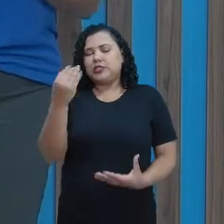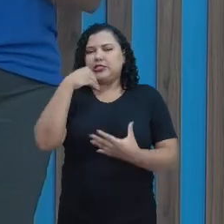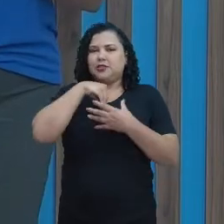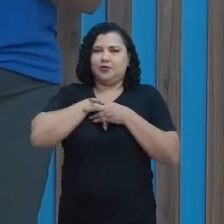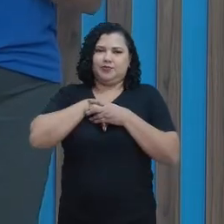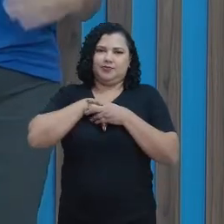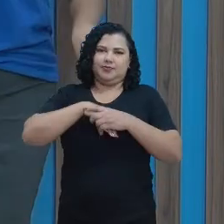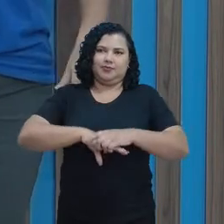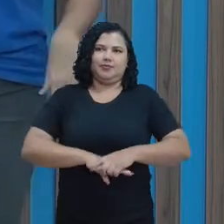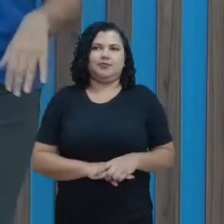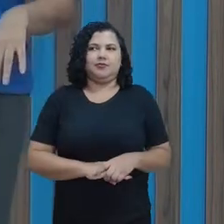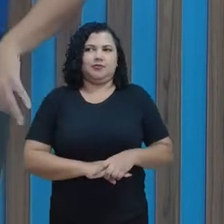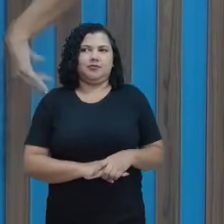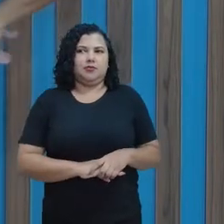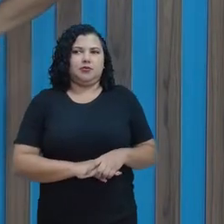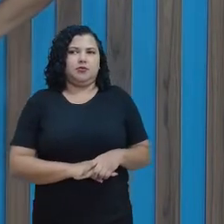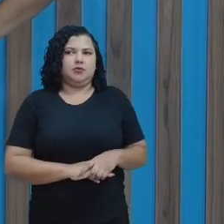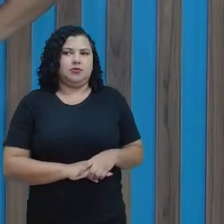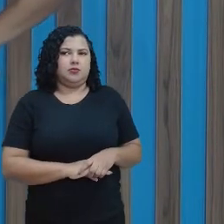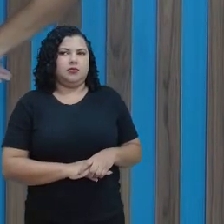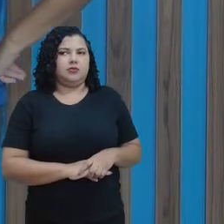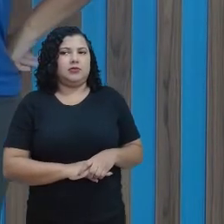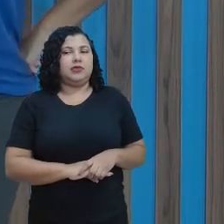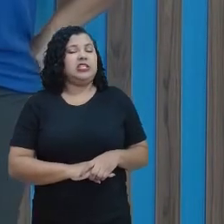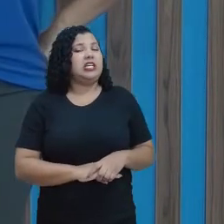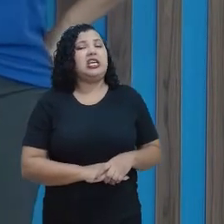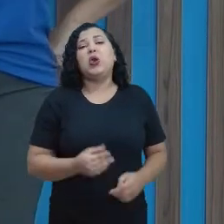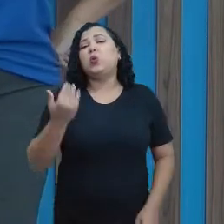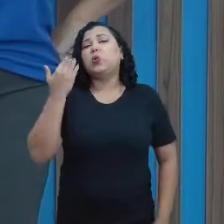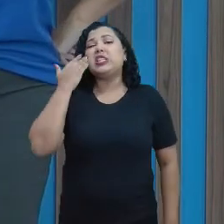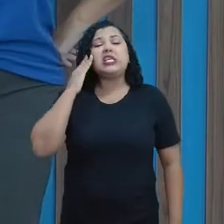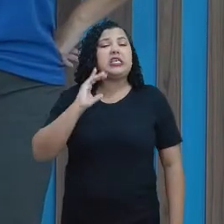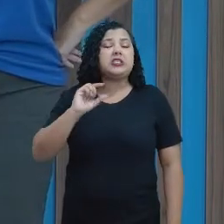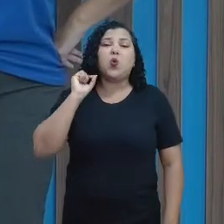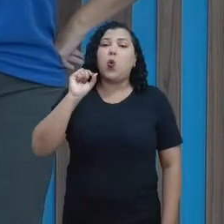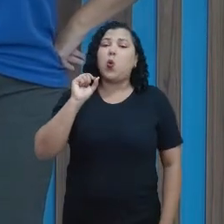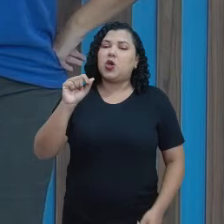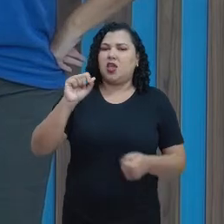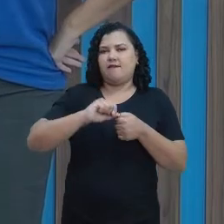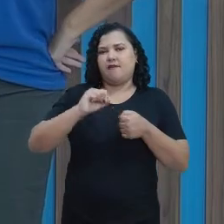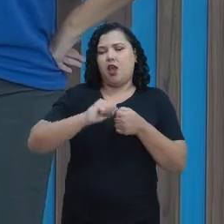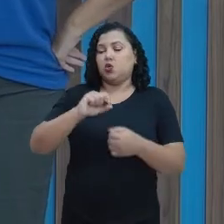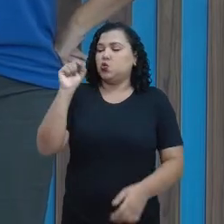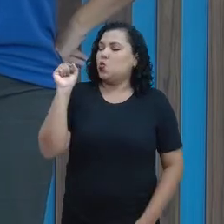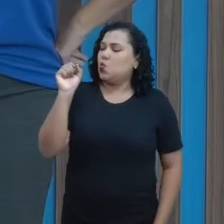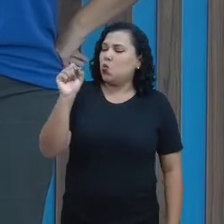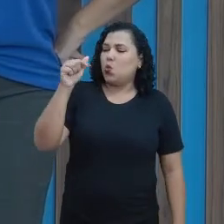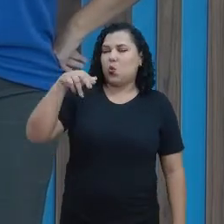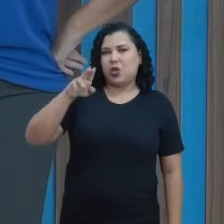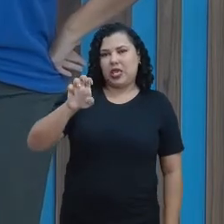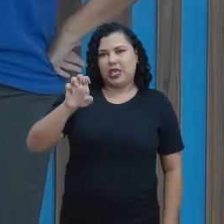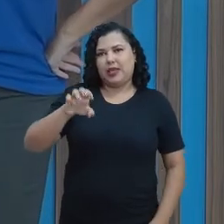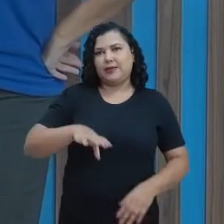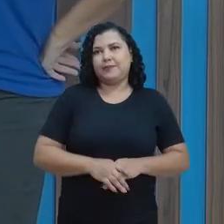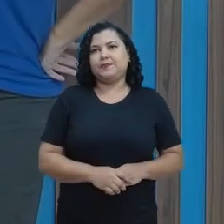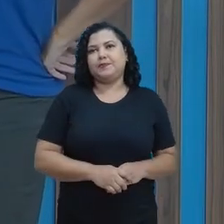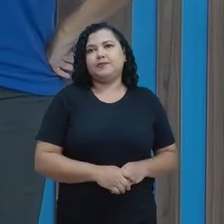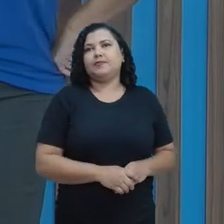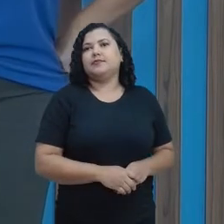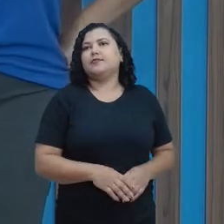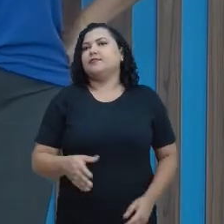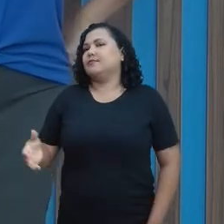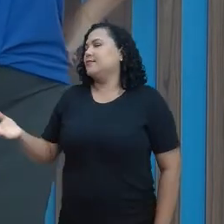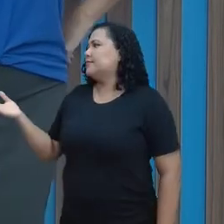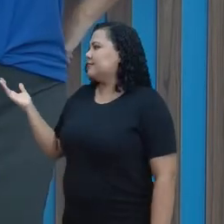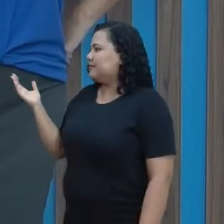de coração. E já nem sei o que faço. Olha aqui o pronome definido. E eu